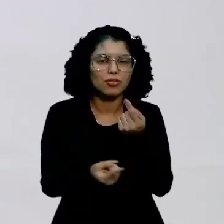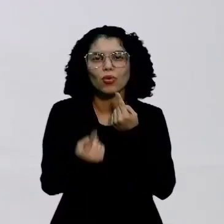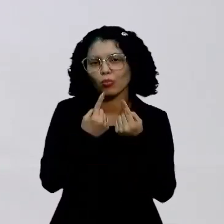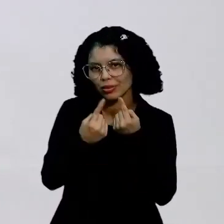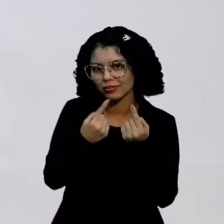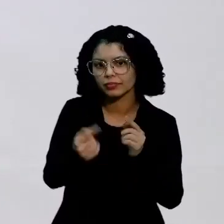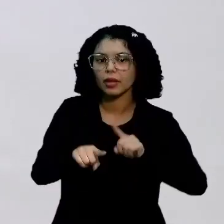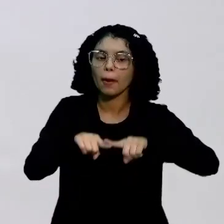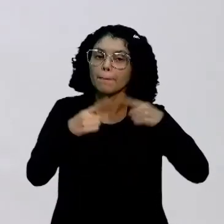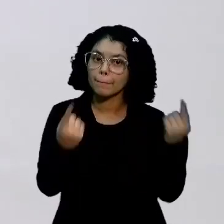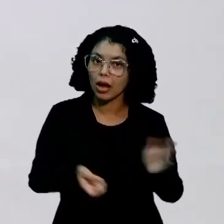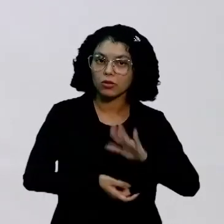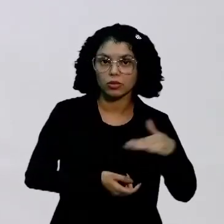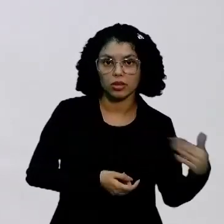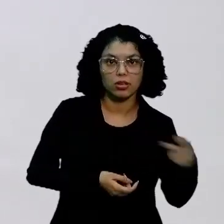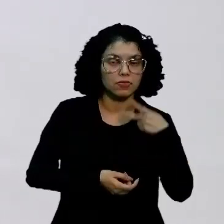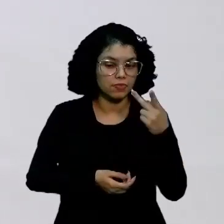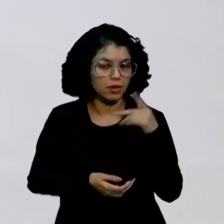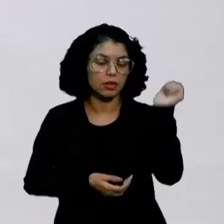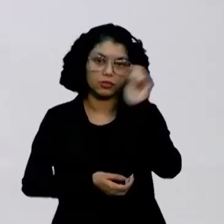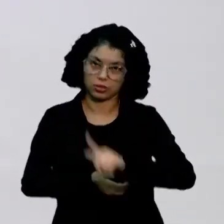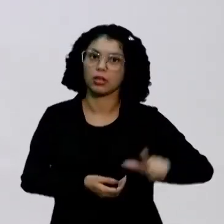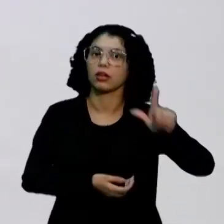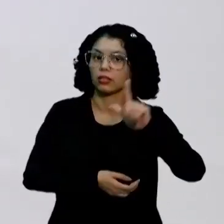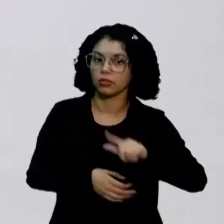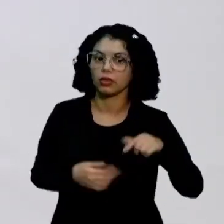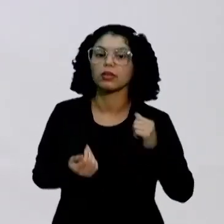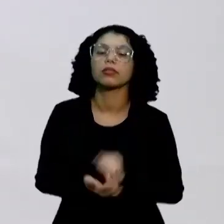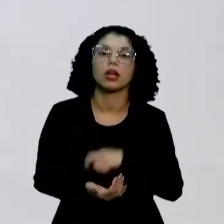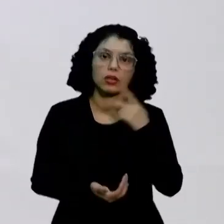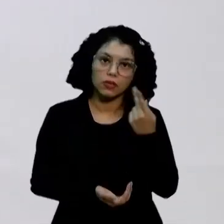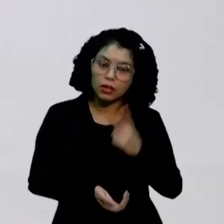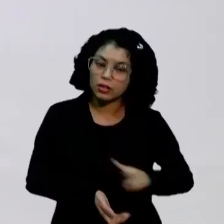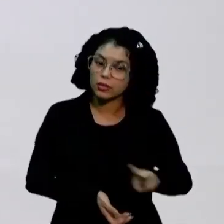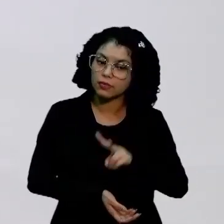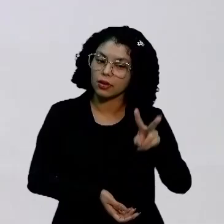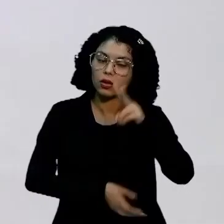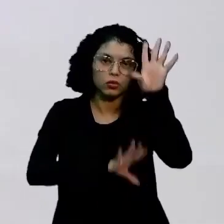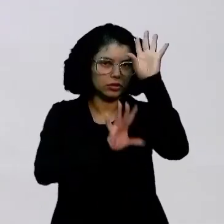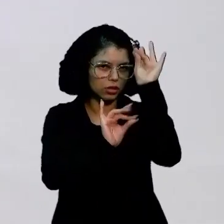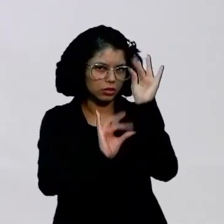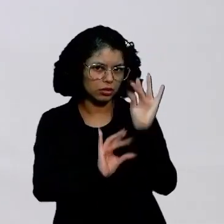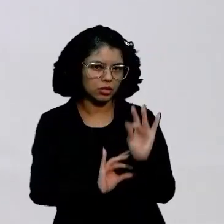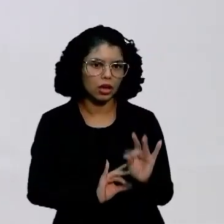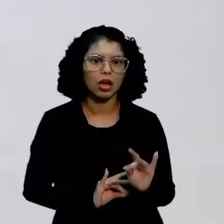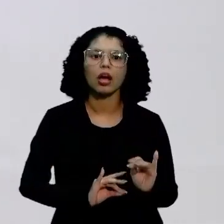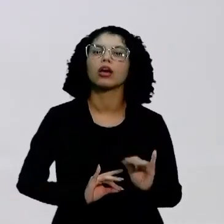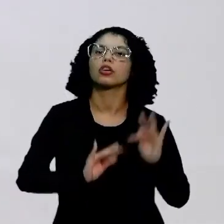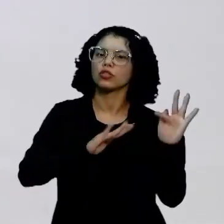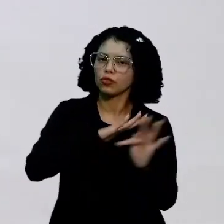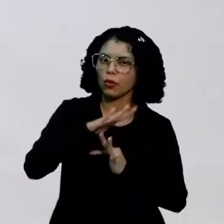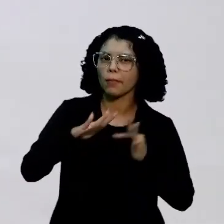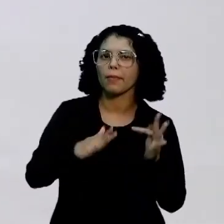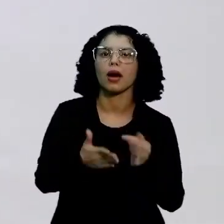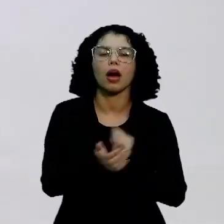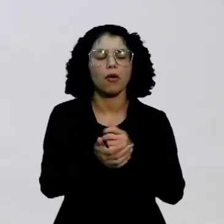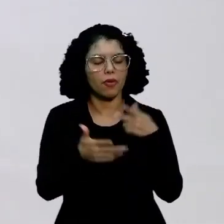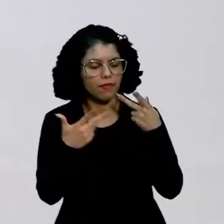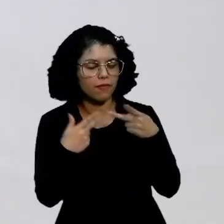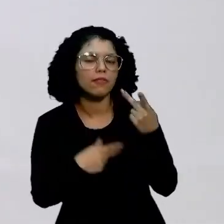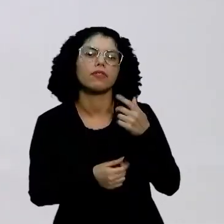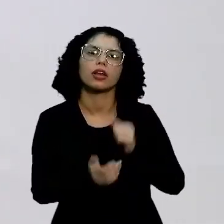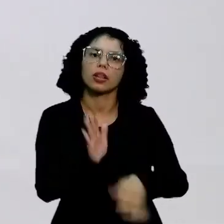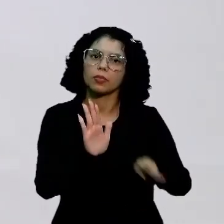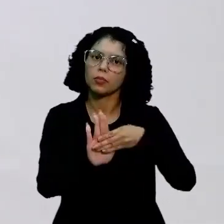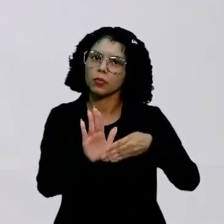comunicação. Mas quando a gente fala de literatura, a gente fala desse valor estético. Eu pego todos os recursos que a língua me